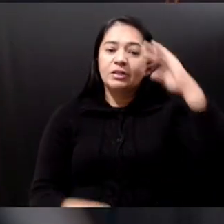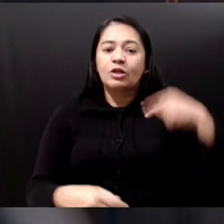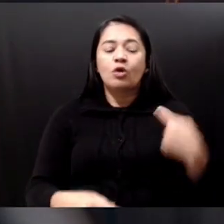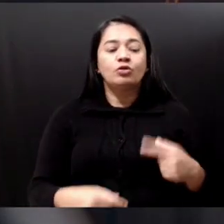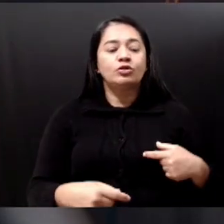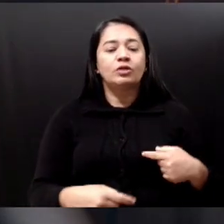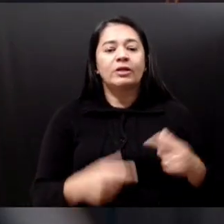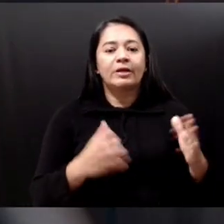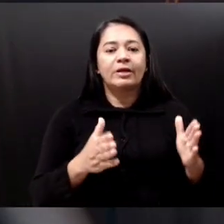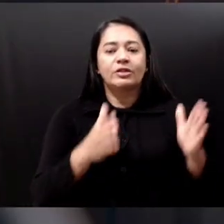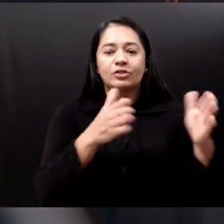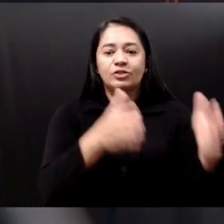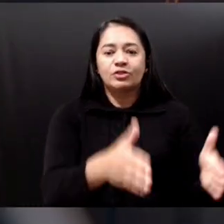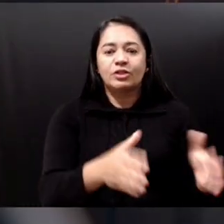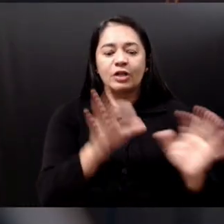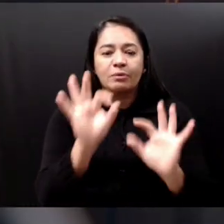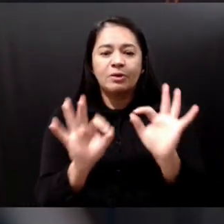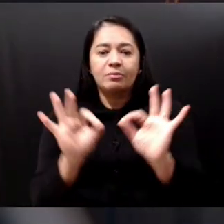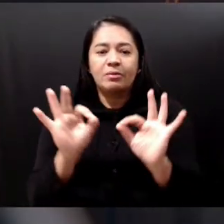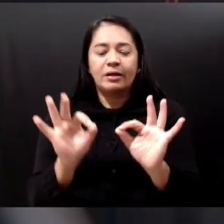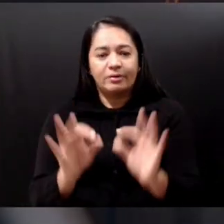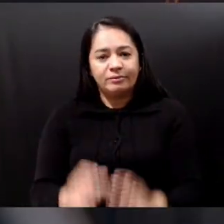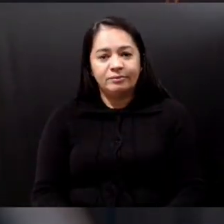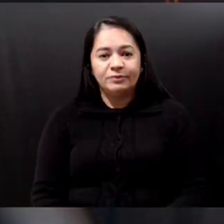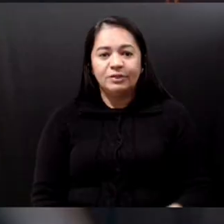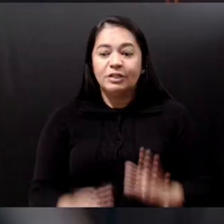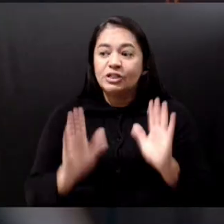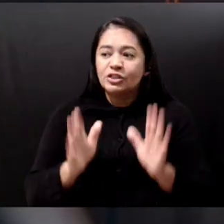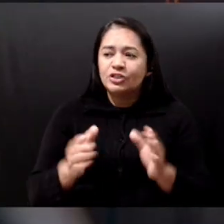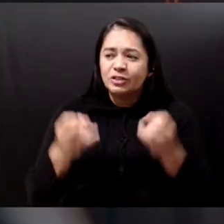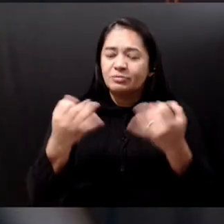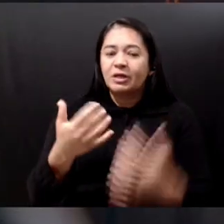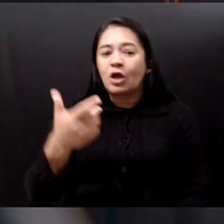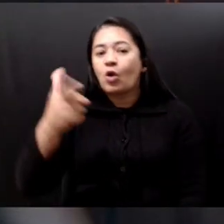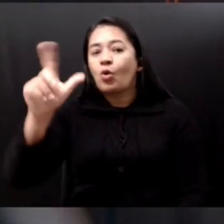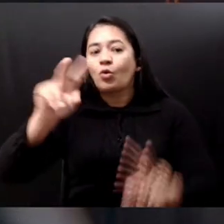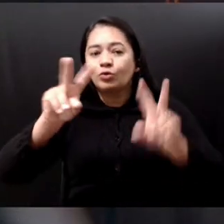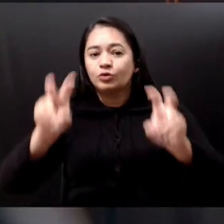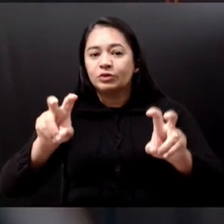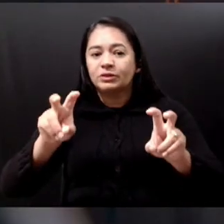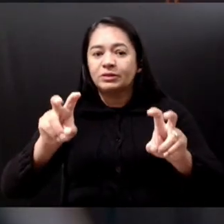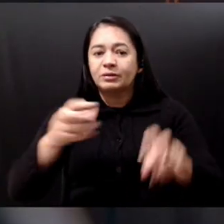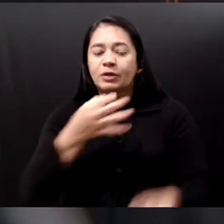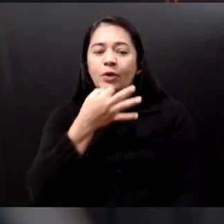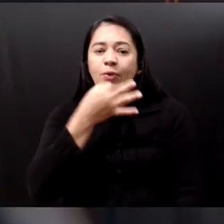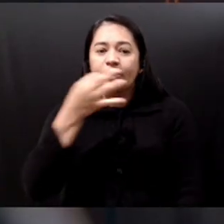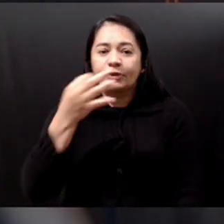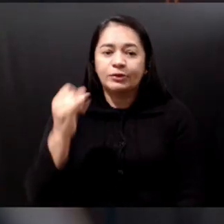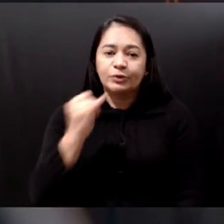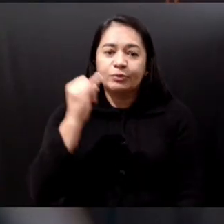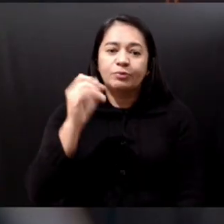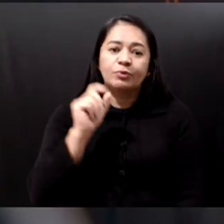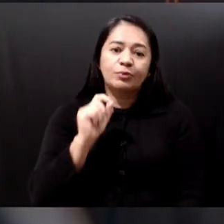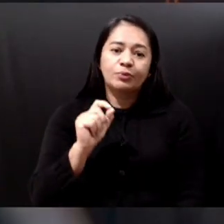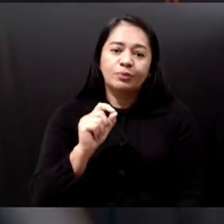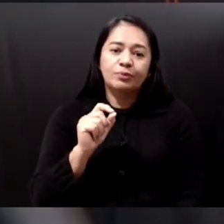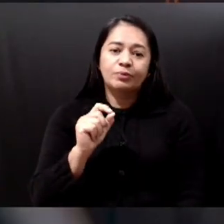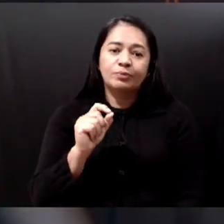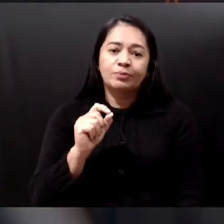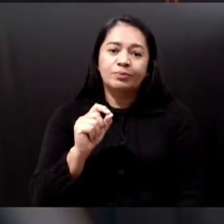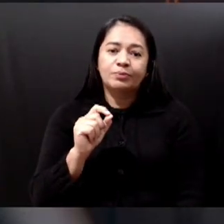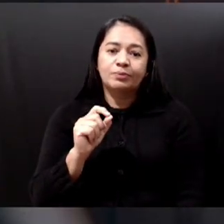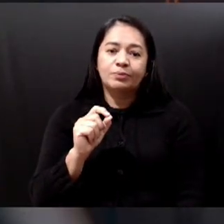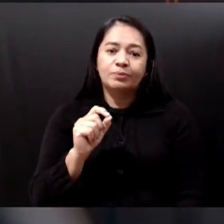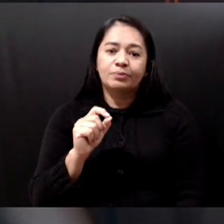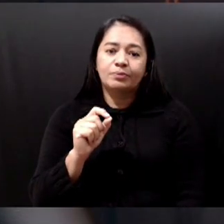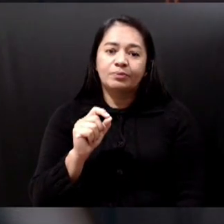para isso. E aí eu já vou emendar um outro tema que eu acho relevante, Vamos lá. que é em relação a buscar